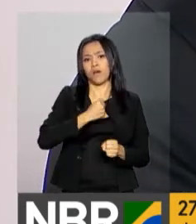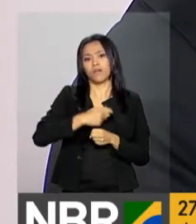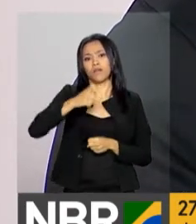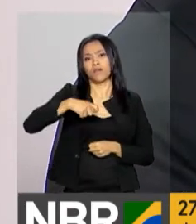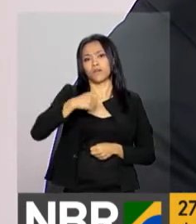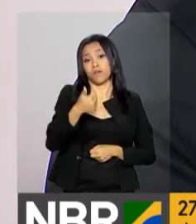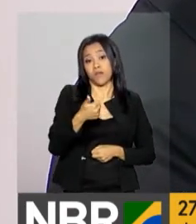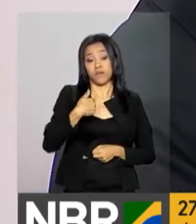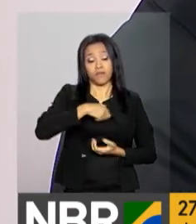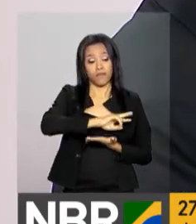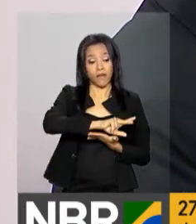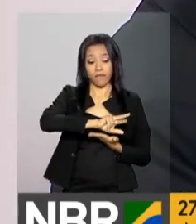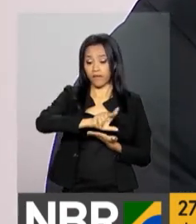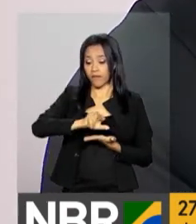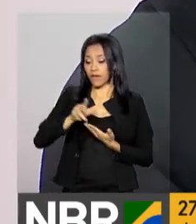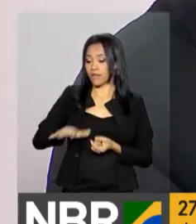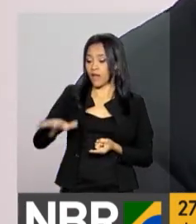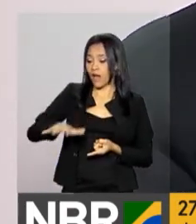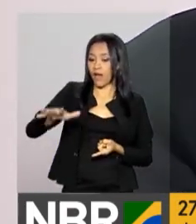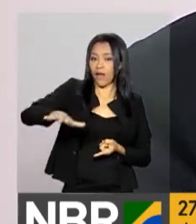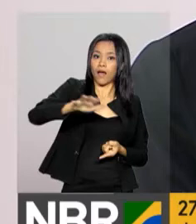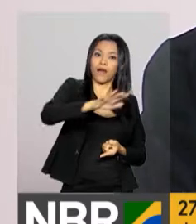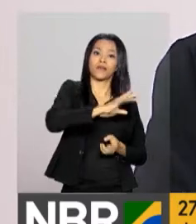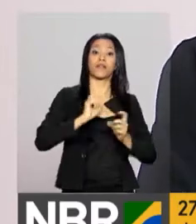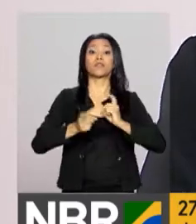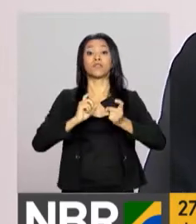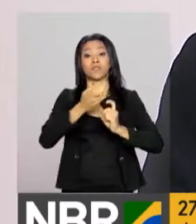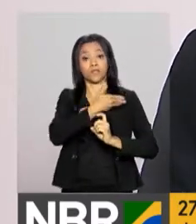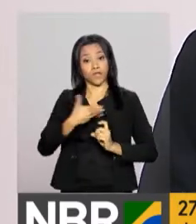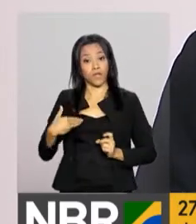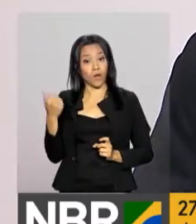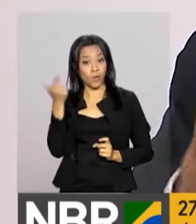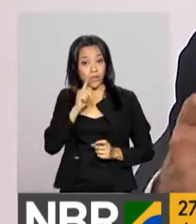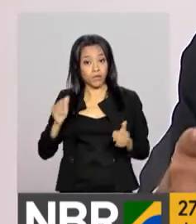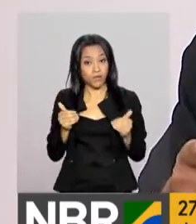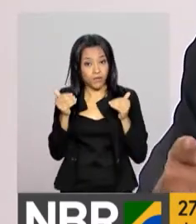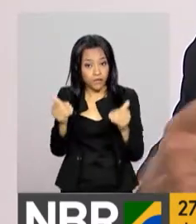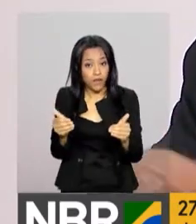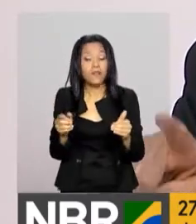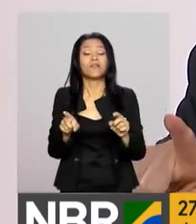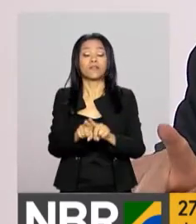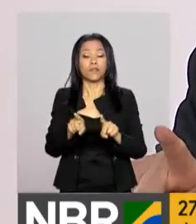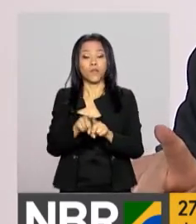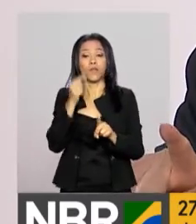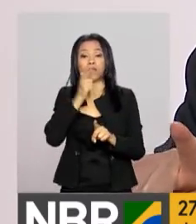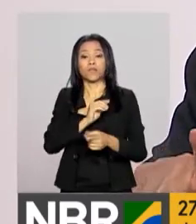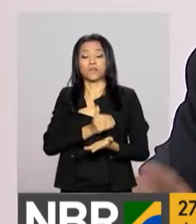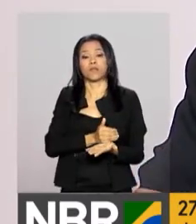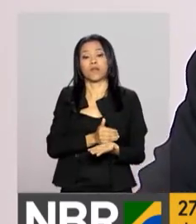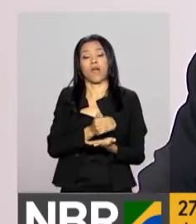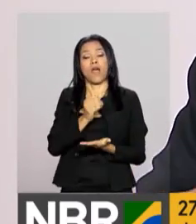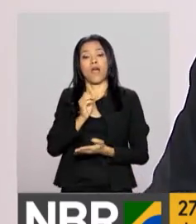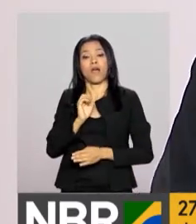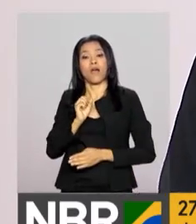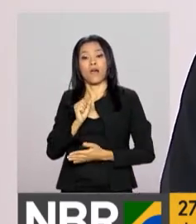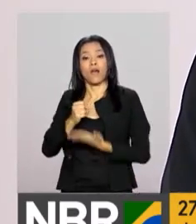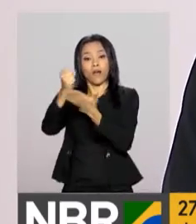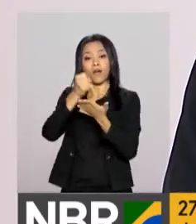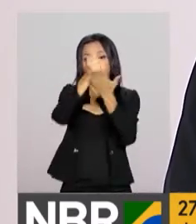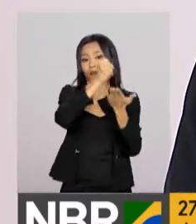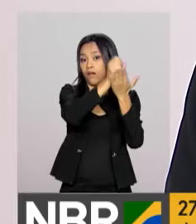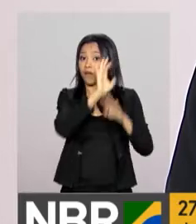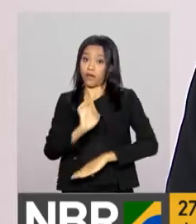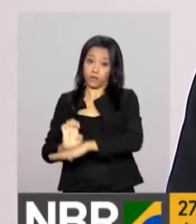por várias áreas da administração federal como também passamos ajudar enormemente os estados e